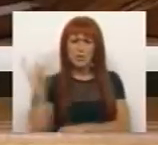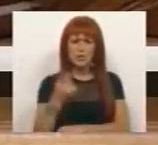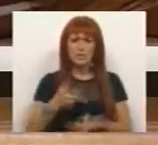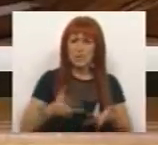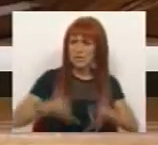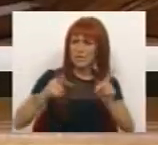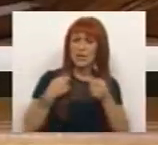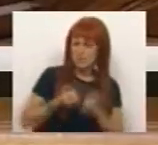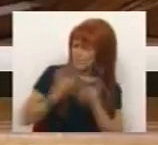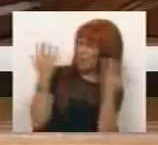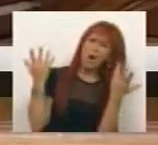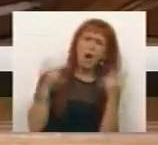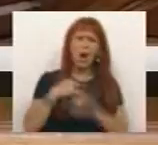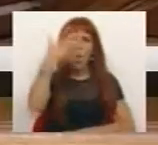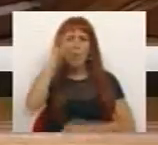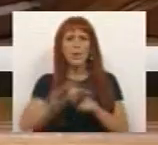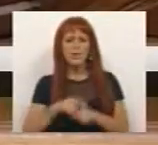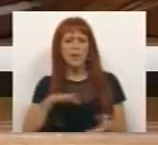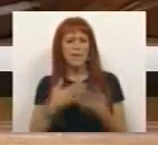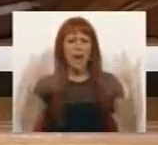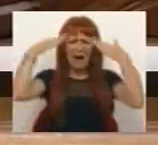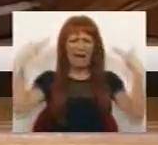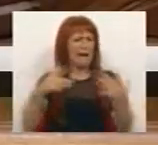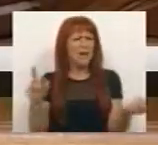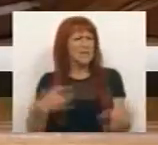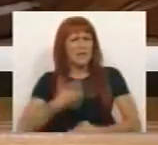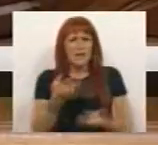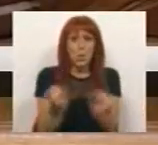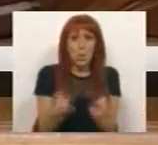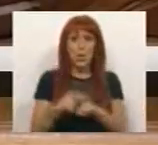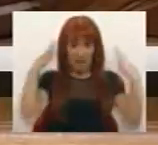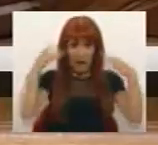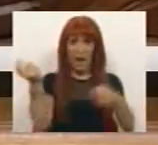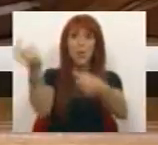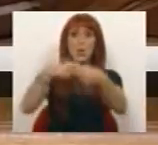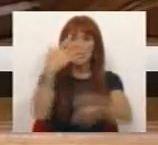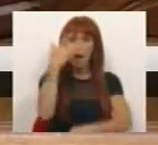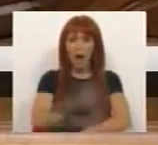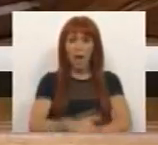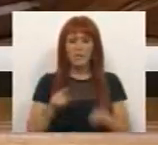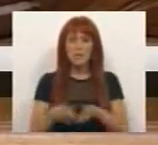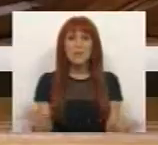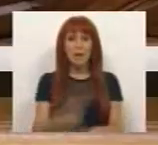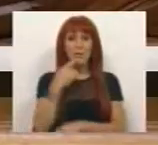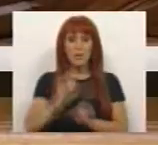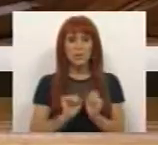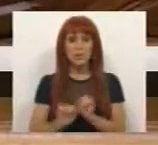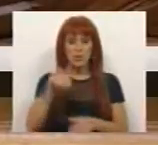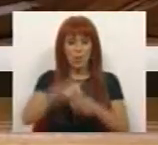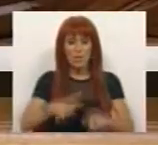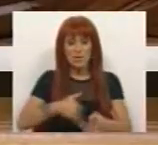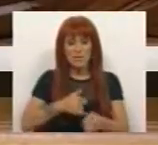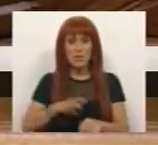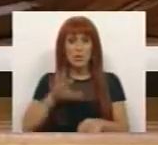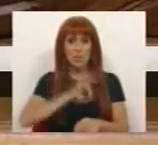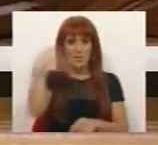livre expressão e opinião e alimentou uma guerra desprovida de qualquer sentido, a guerra colonial. Como é referido no voto de pesar